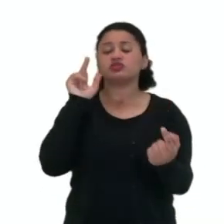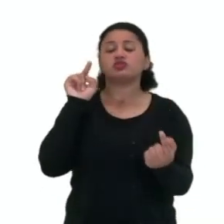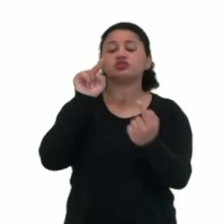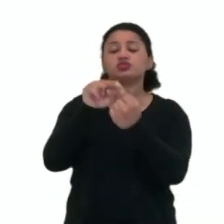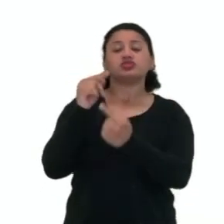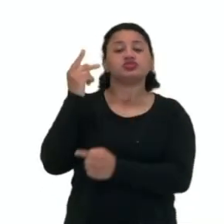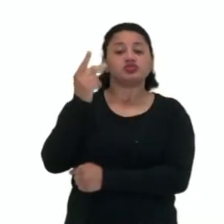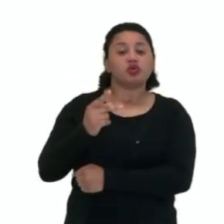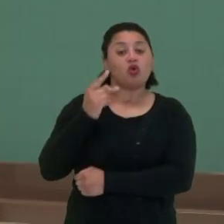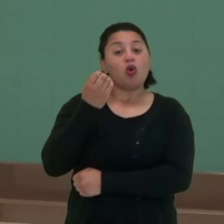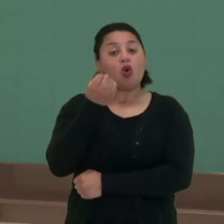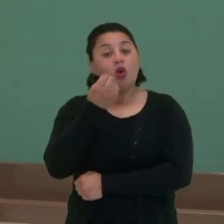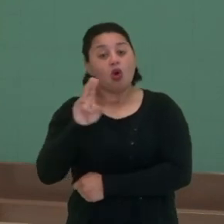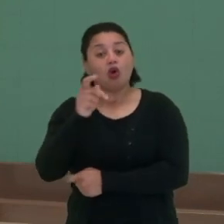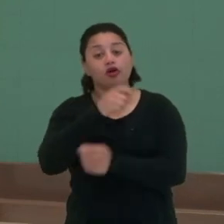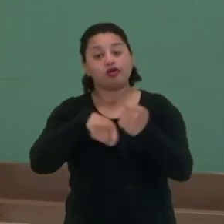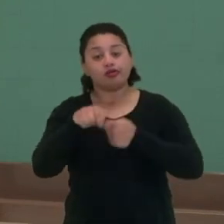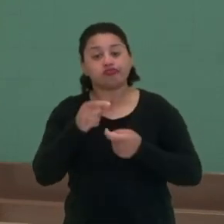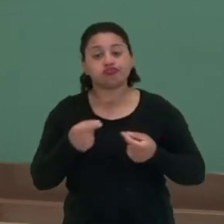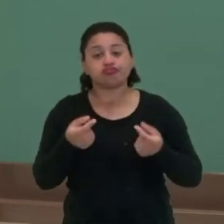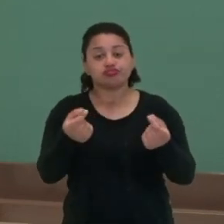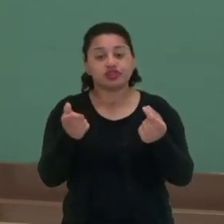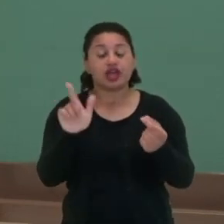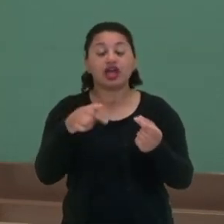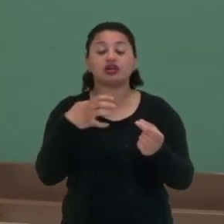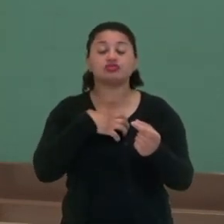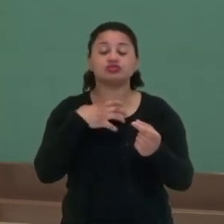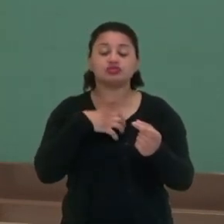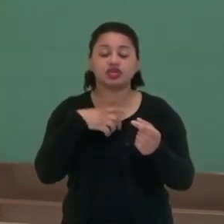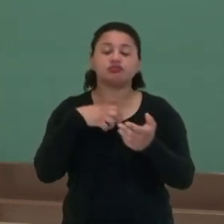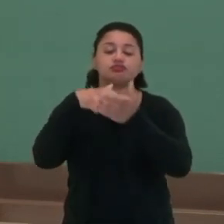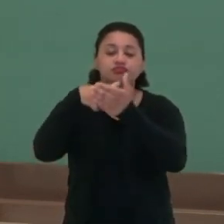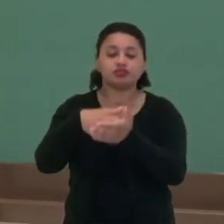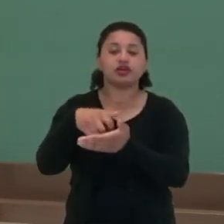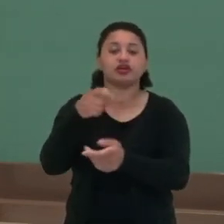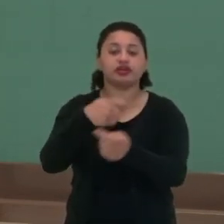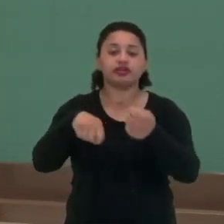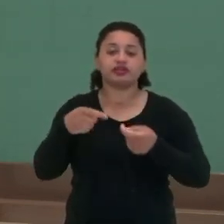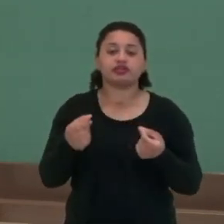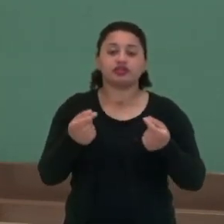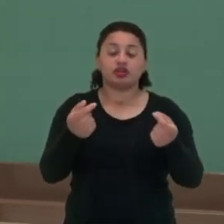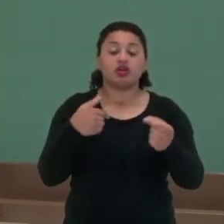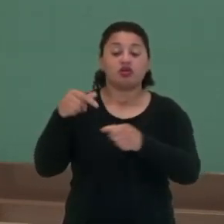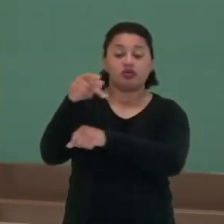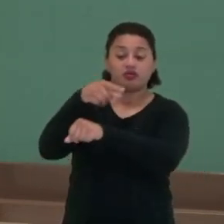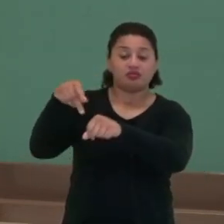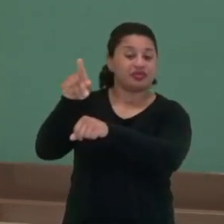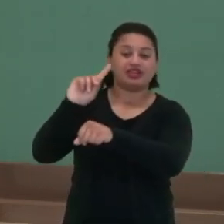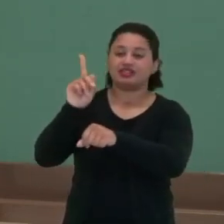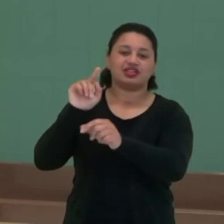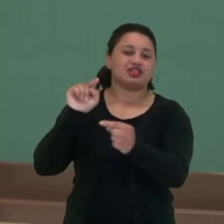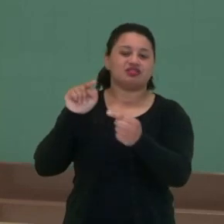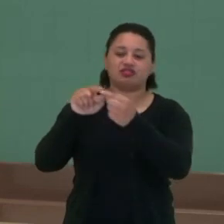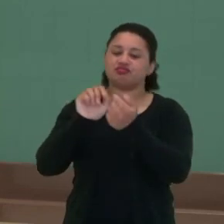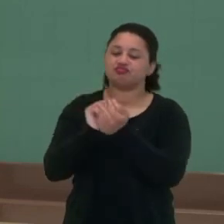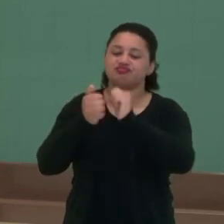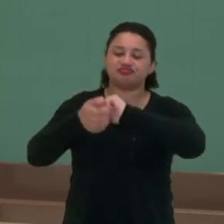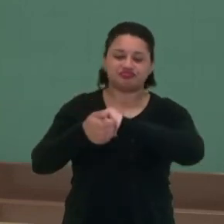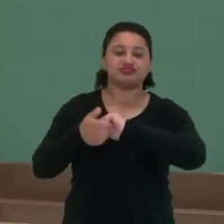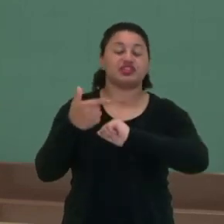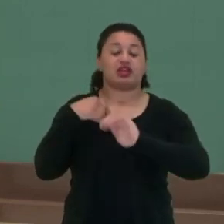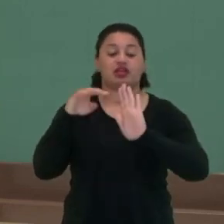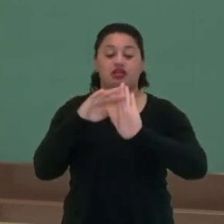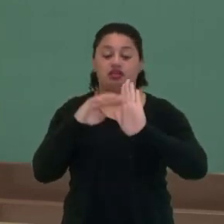ou comercial, ou seja, uma forma de punir economicamente um determinado país que não se adequou a alguns